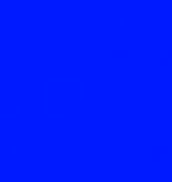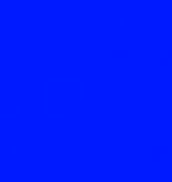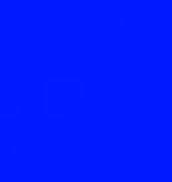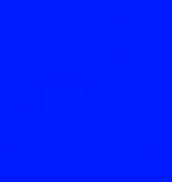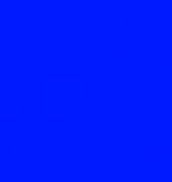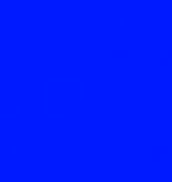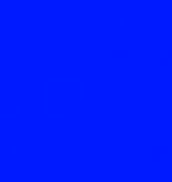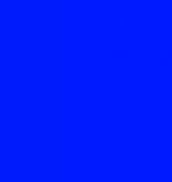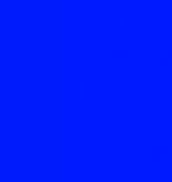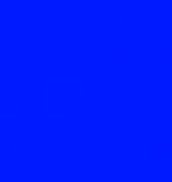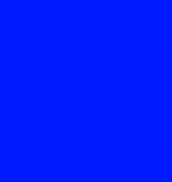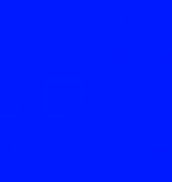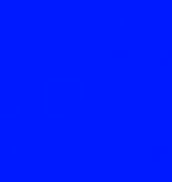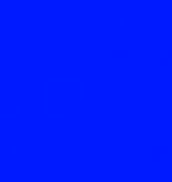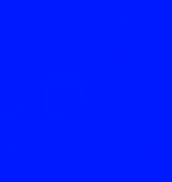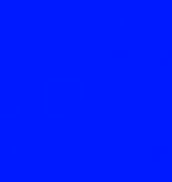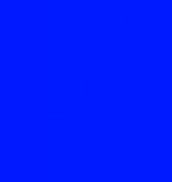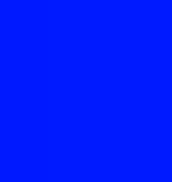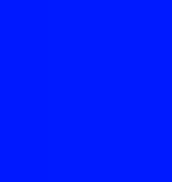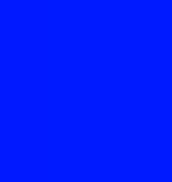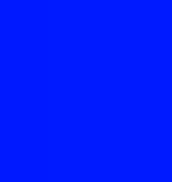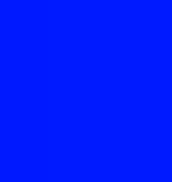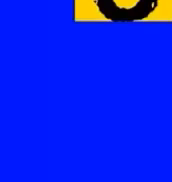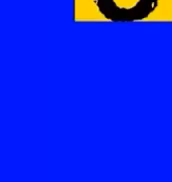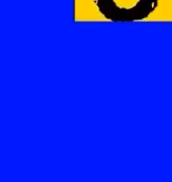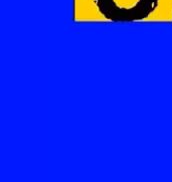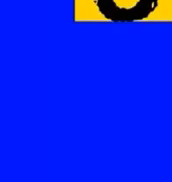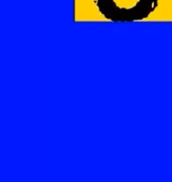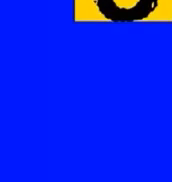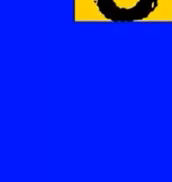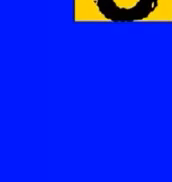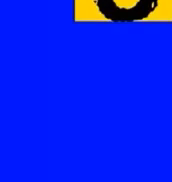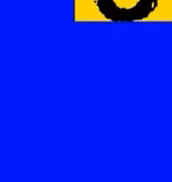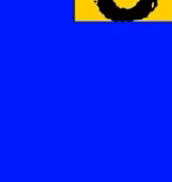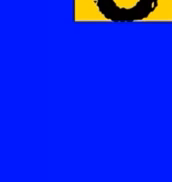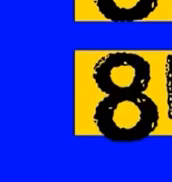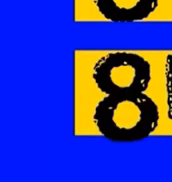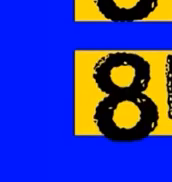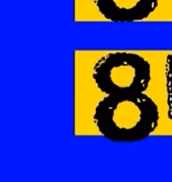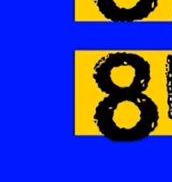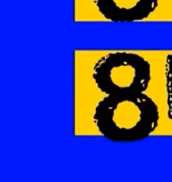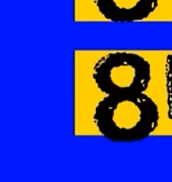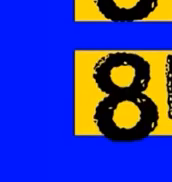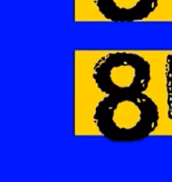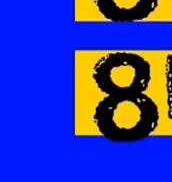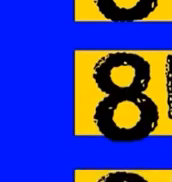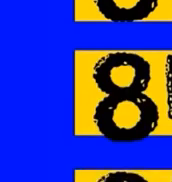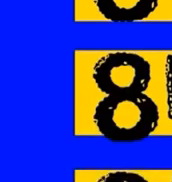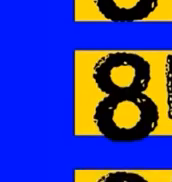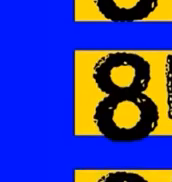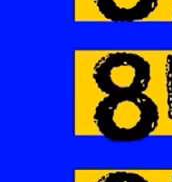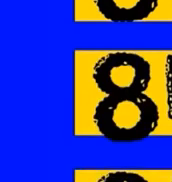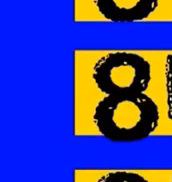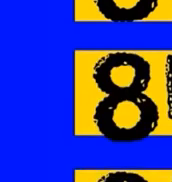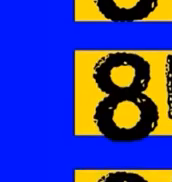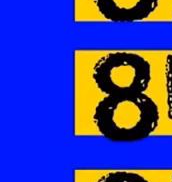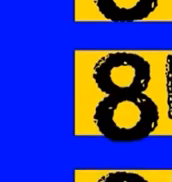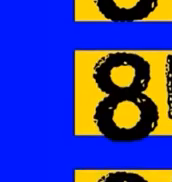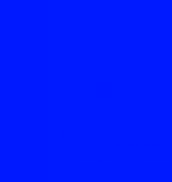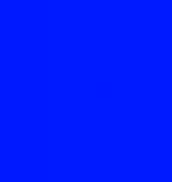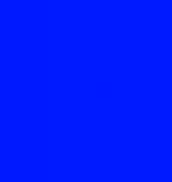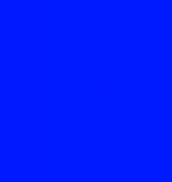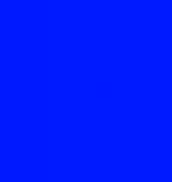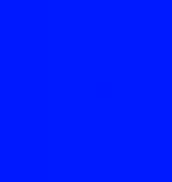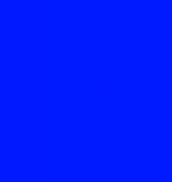Let's go. 81, 82, 83, 84,